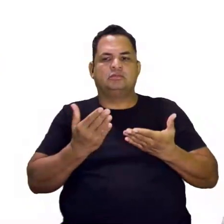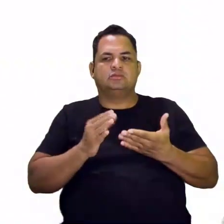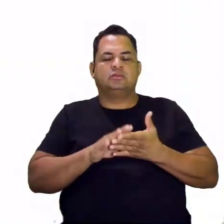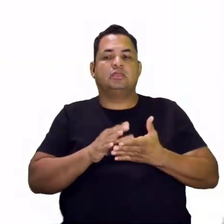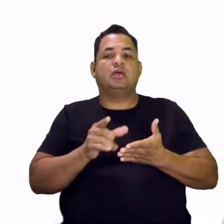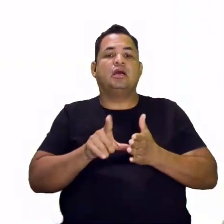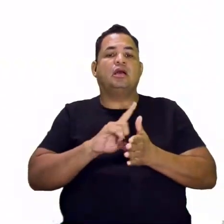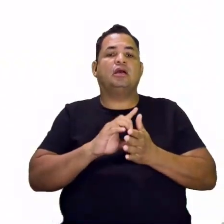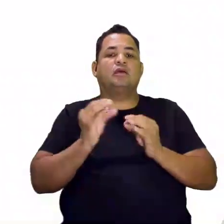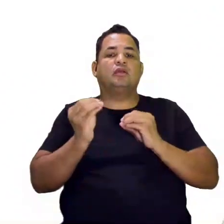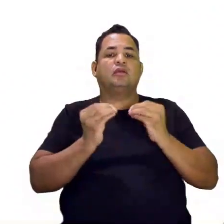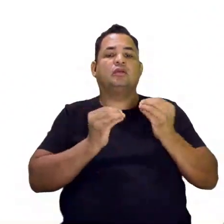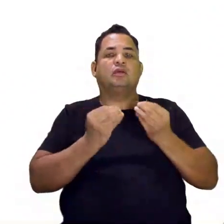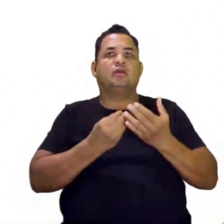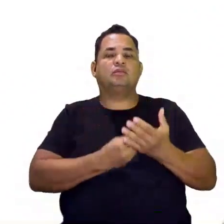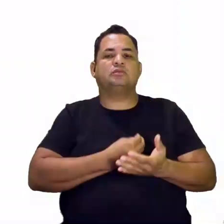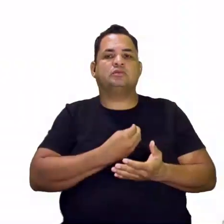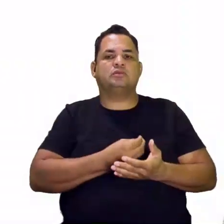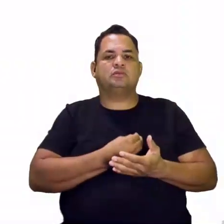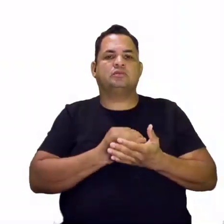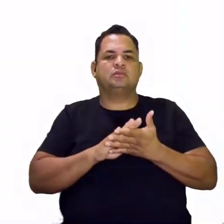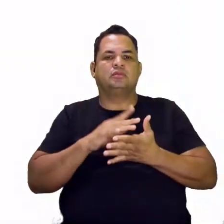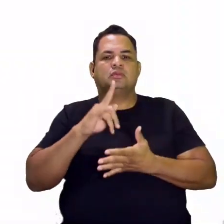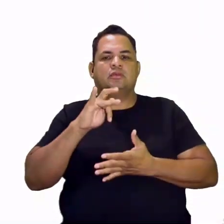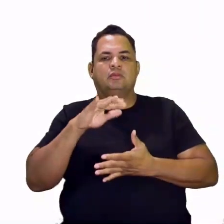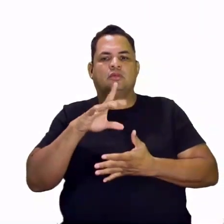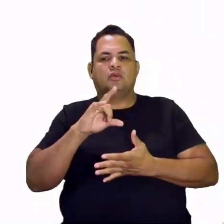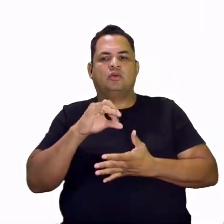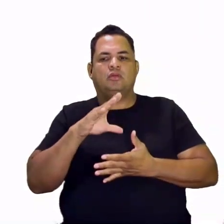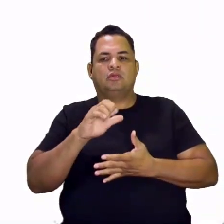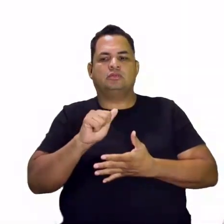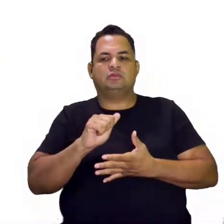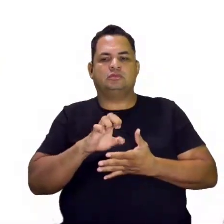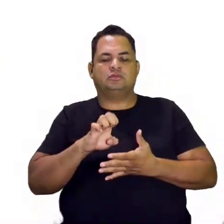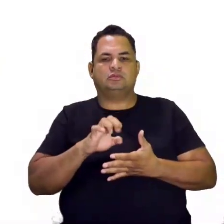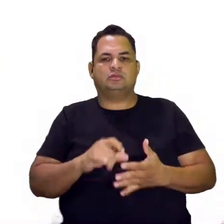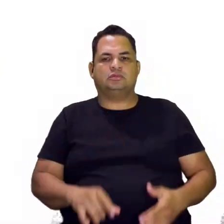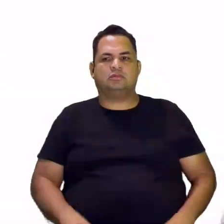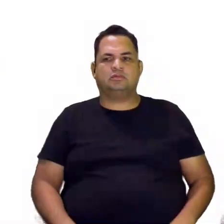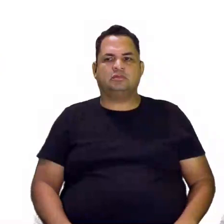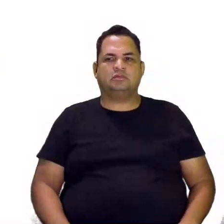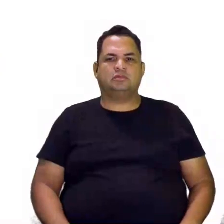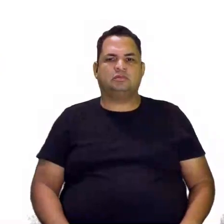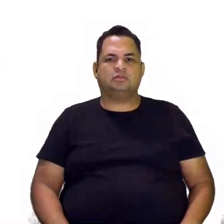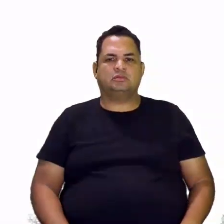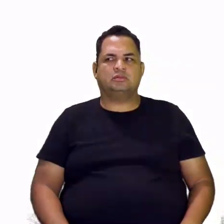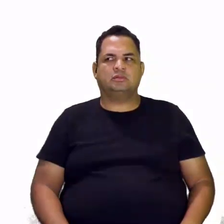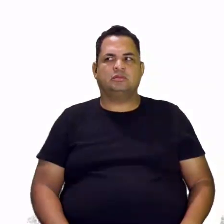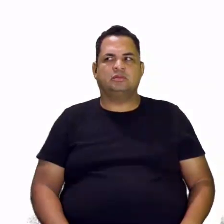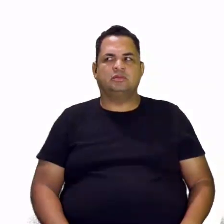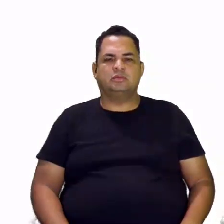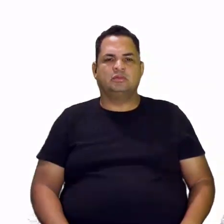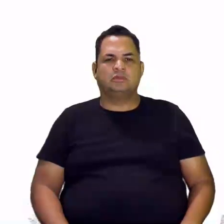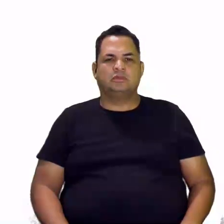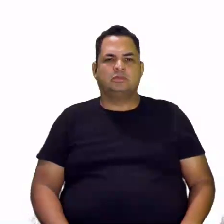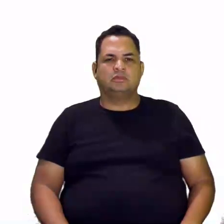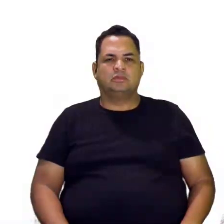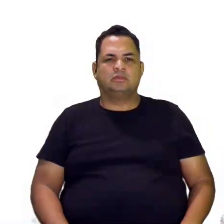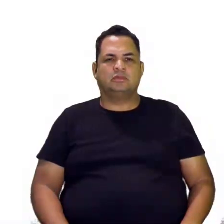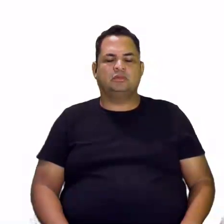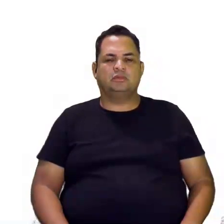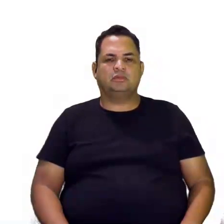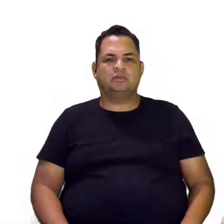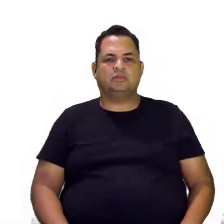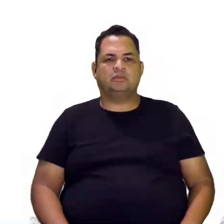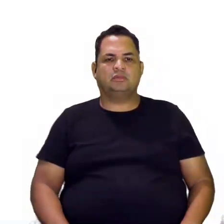um organismo procarionte? Aí tem algumas situações. Meu Deus!